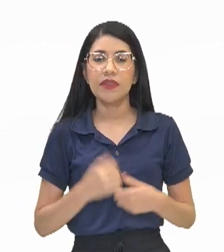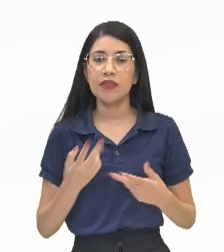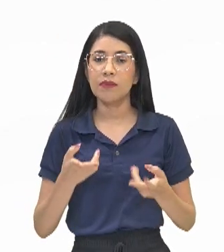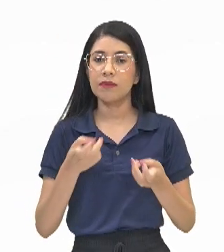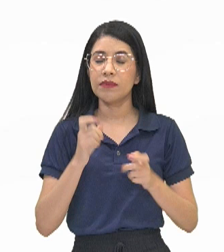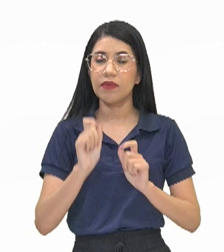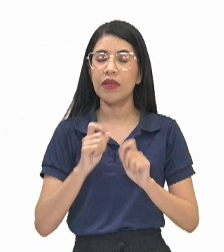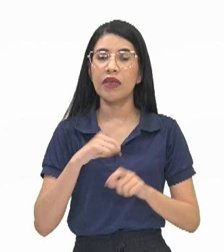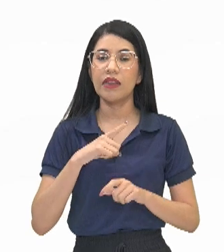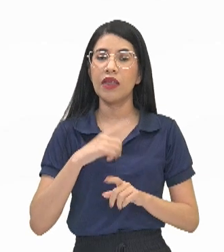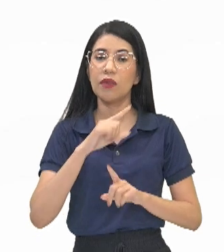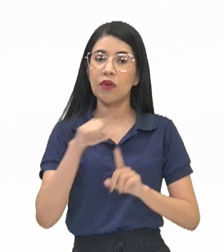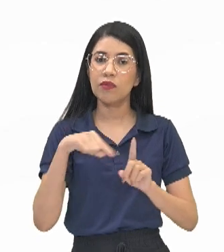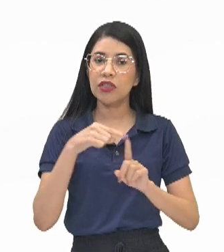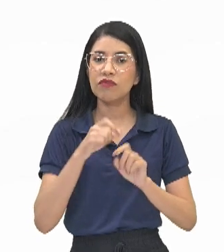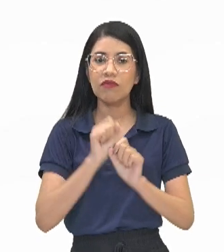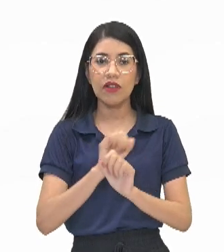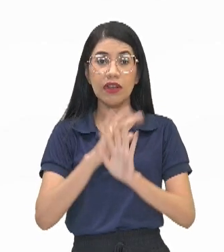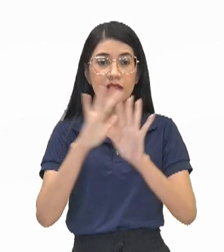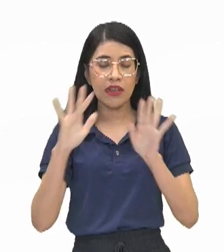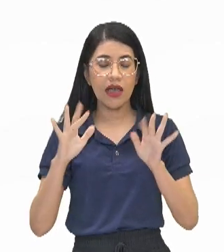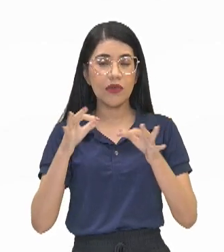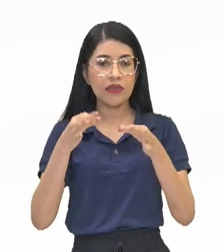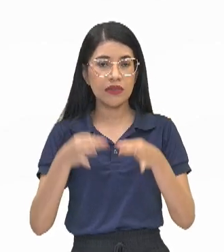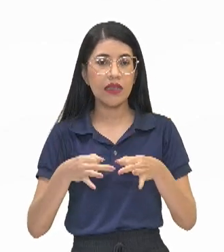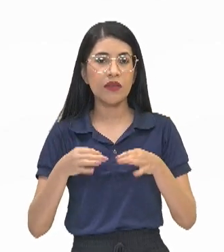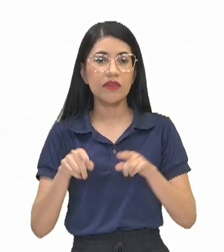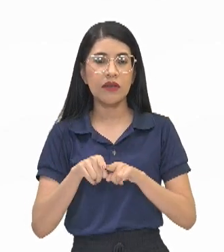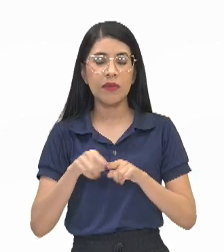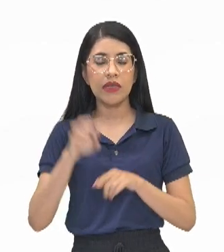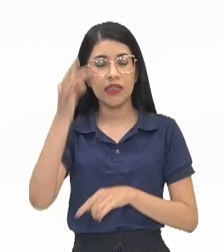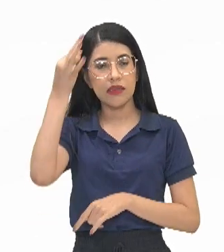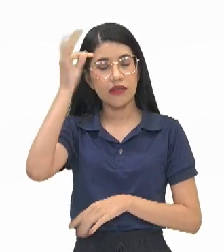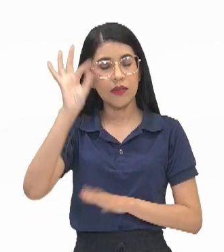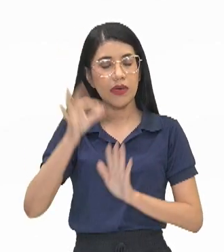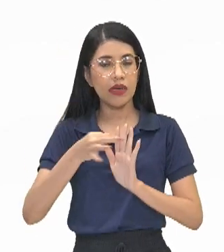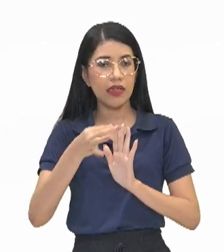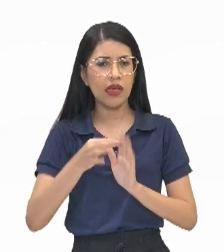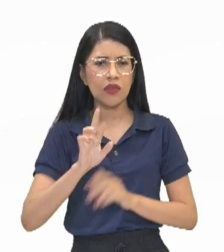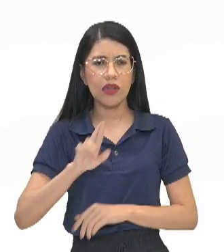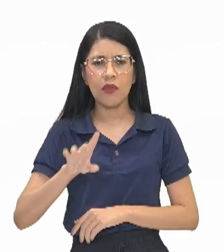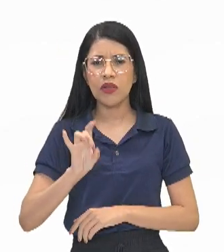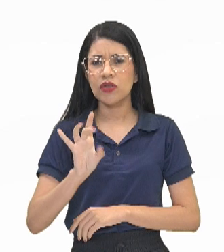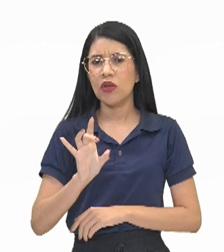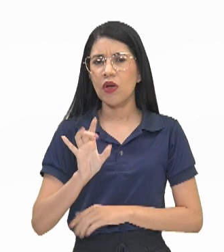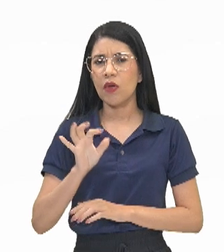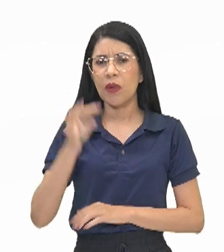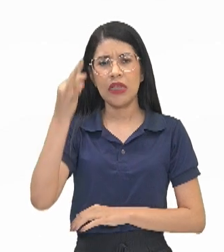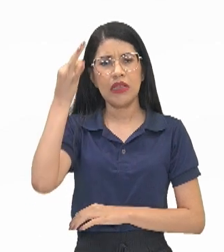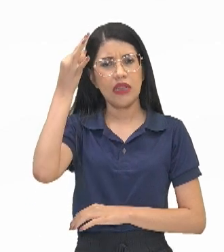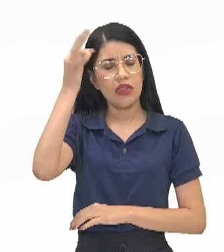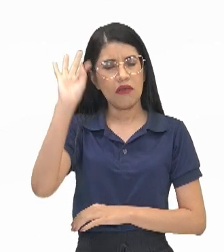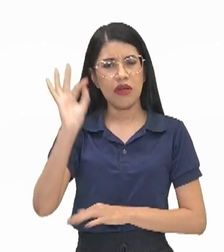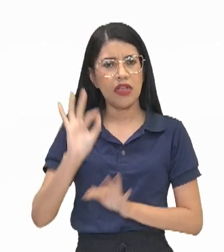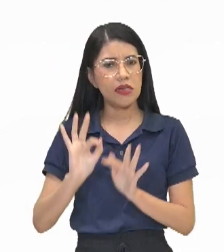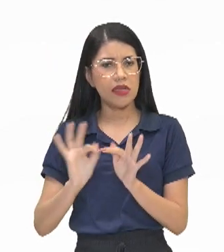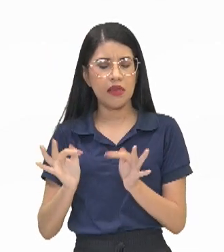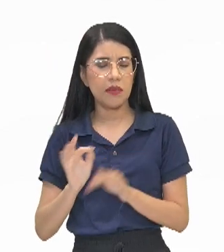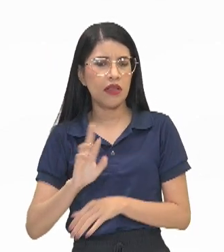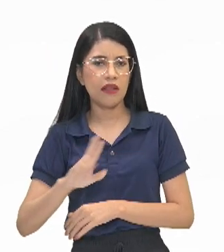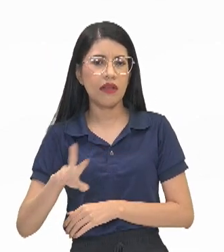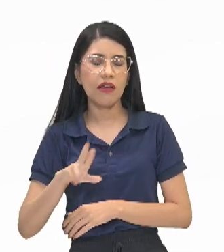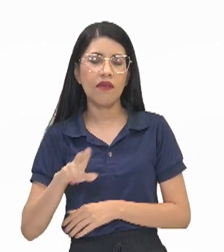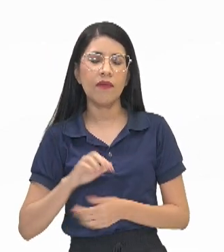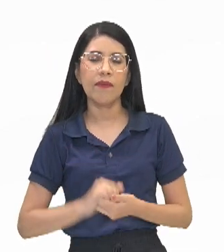um objetivo bem claro da teoria crítica. Não é apenas ter uma teoria por teorizar, né? Uma coisa